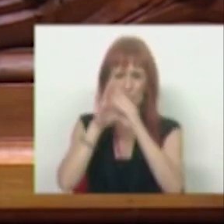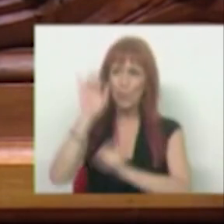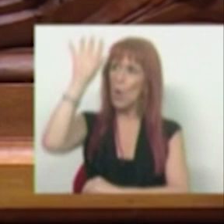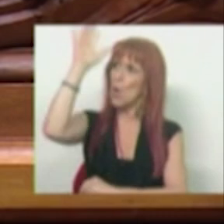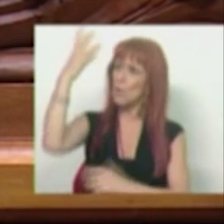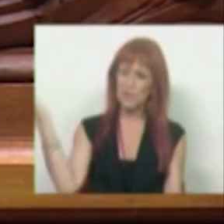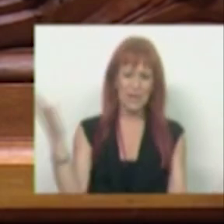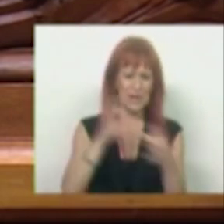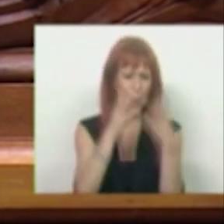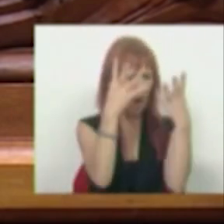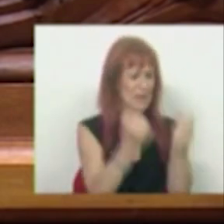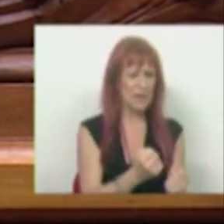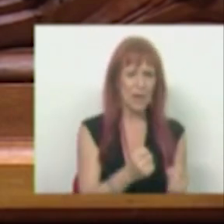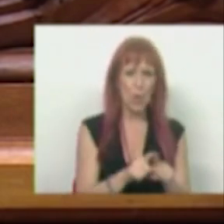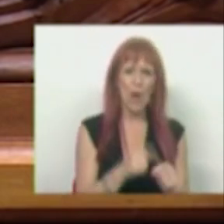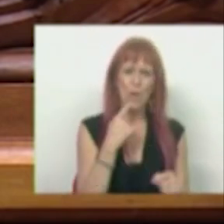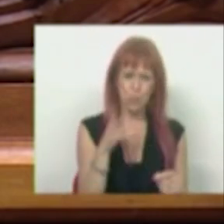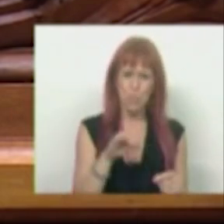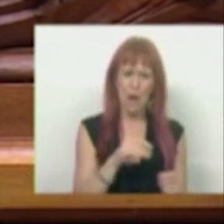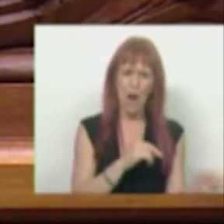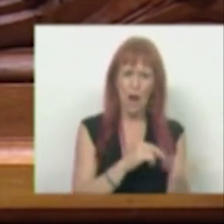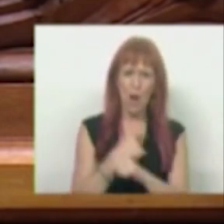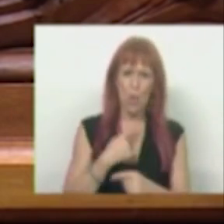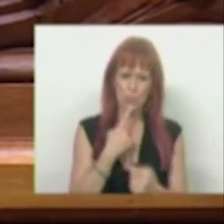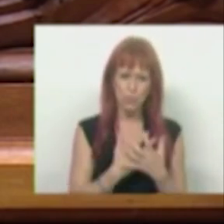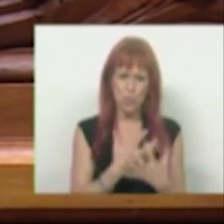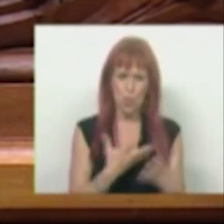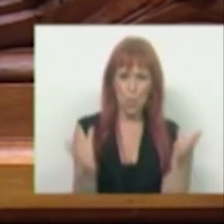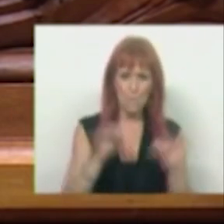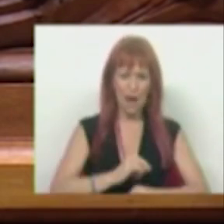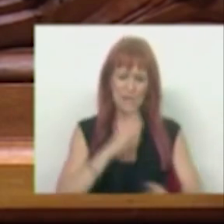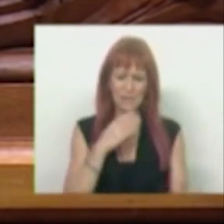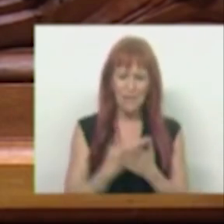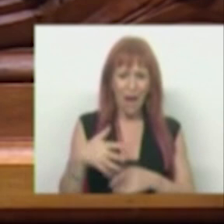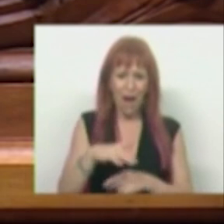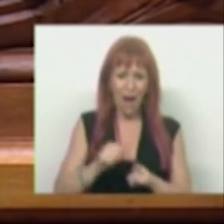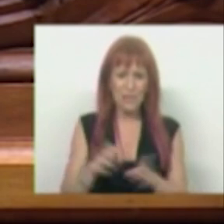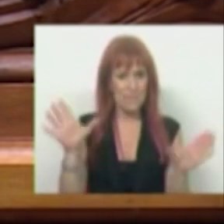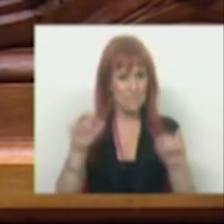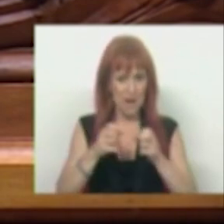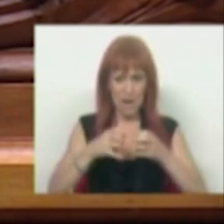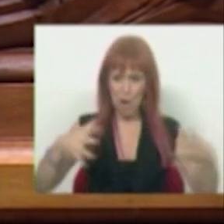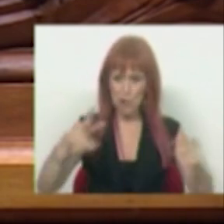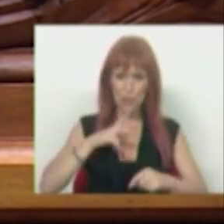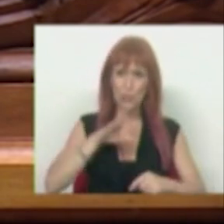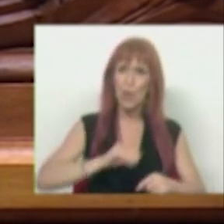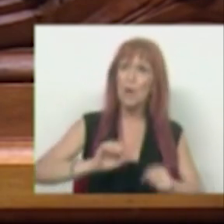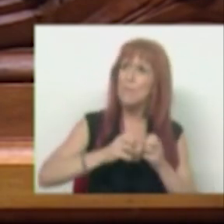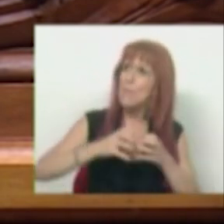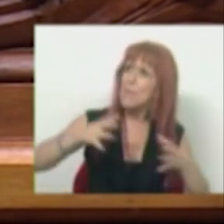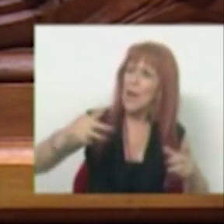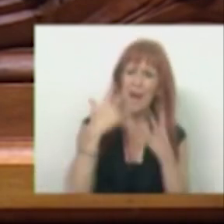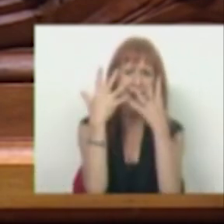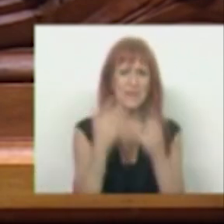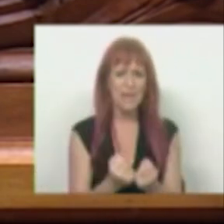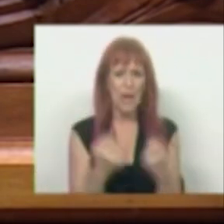climático associado a secas tornou-se mais frequente, mais intenso e atinge áreas cada vez maiores do nosso território. A